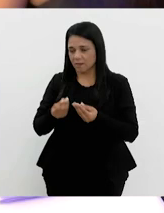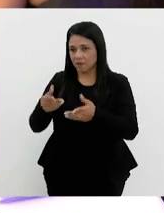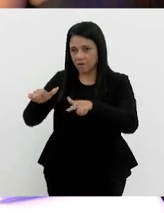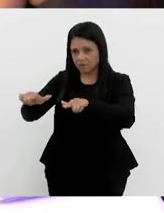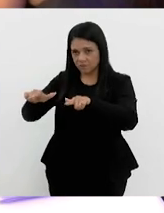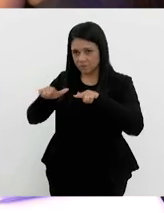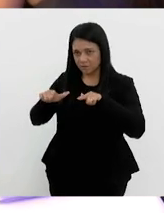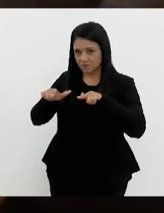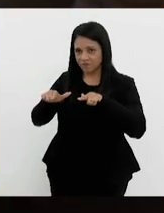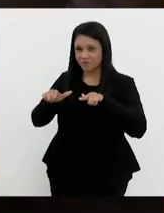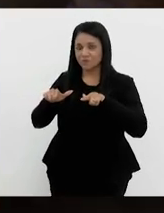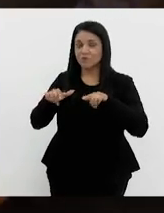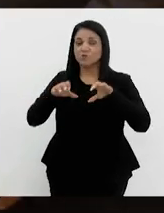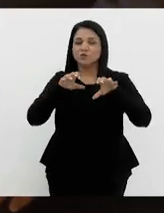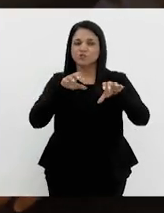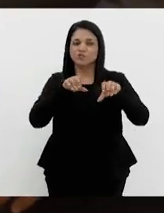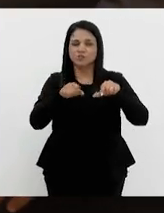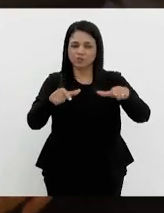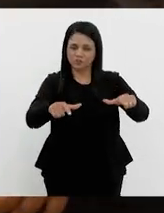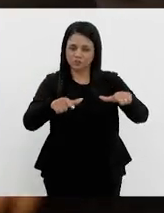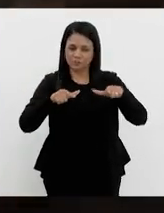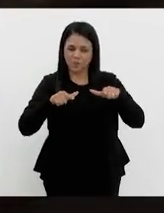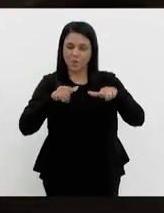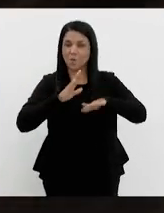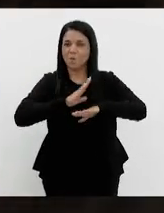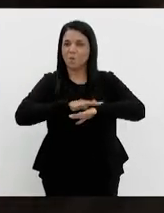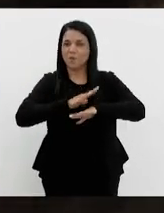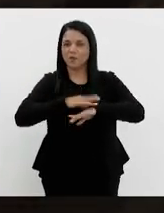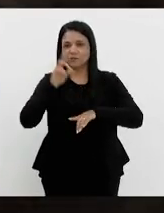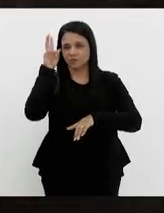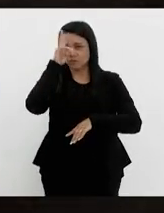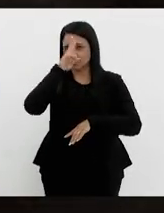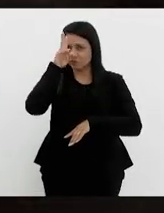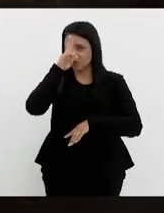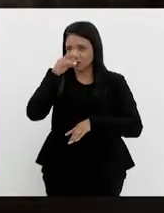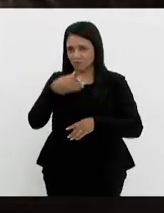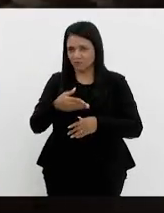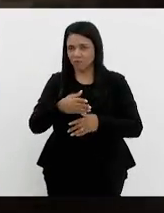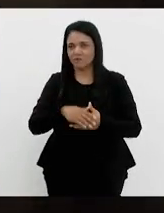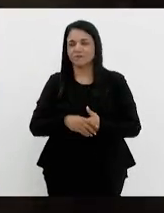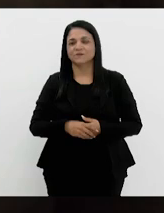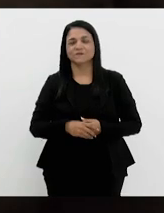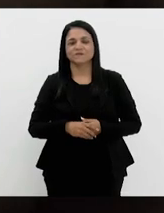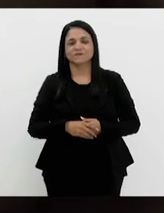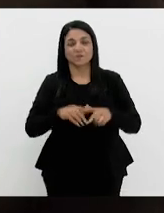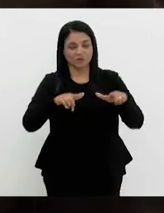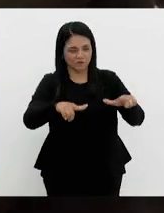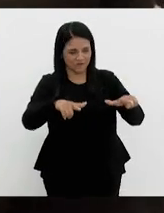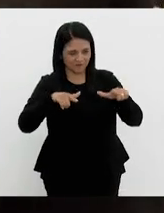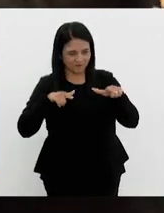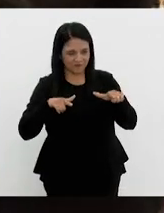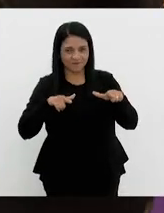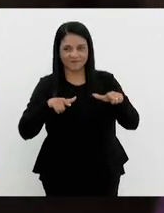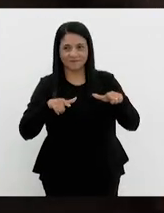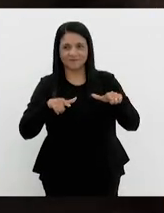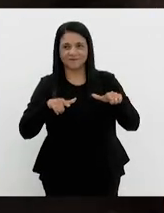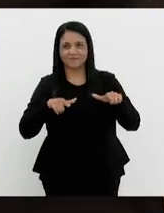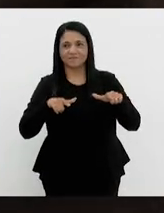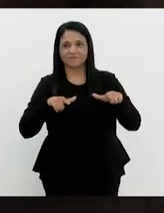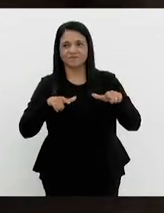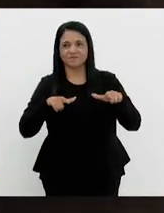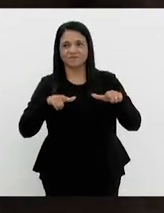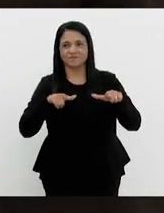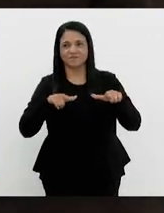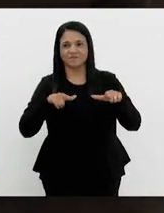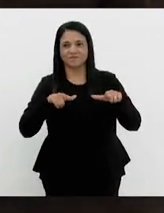Belo diploma com momento histórico aqui E esse esse é o certificado e o diploma encontra-se